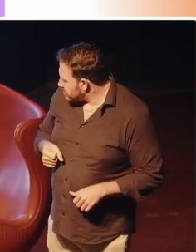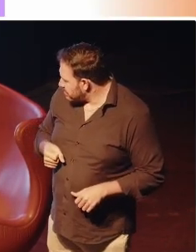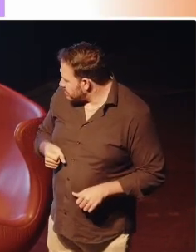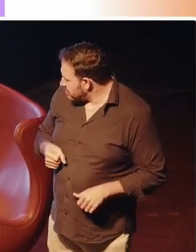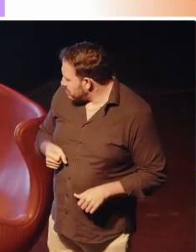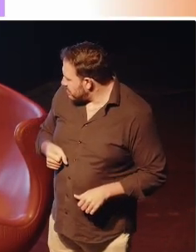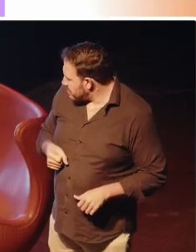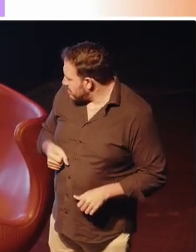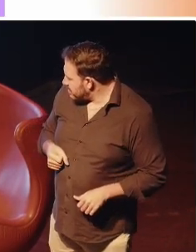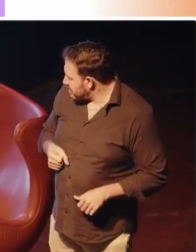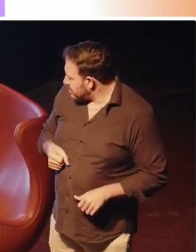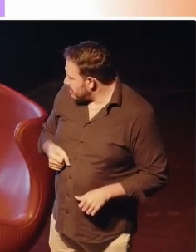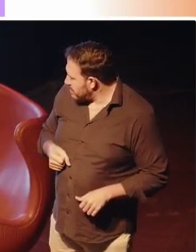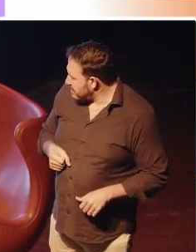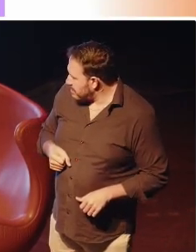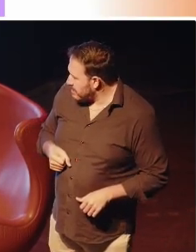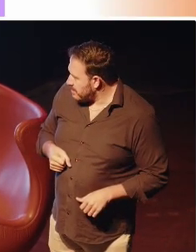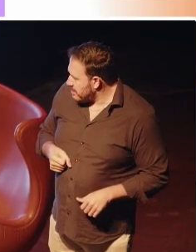meio baixinho, vamos trocar.